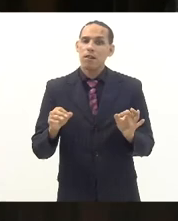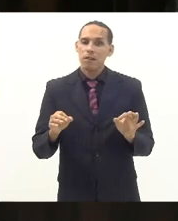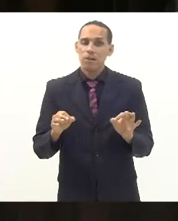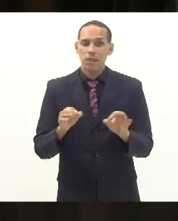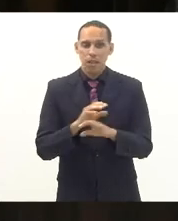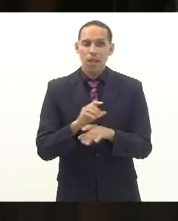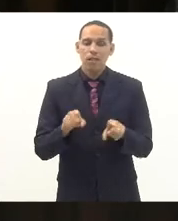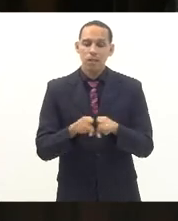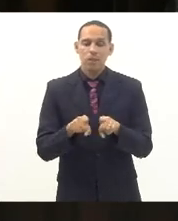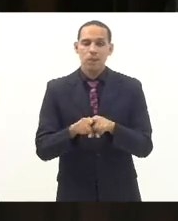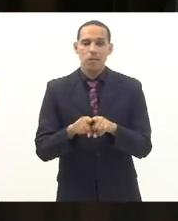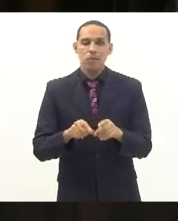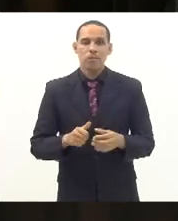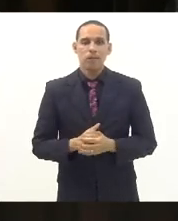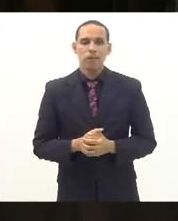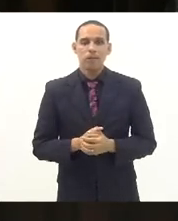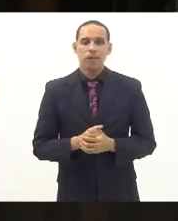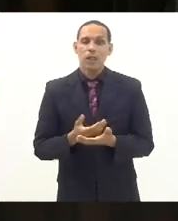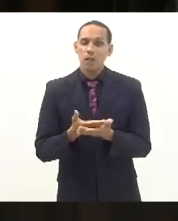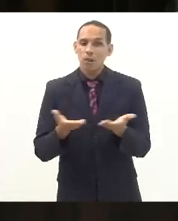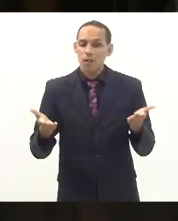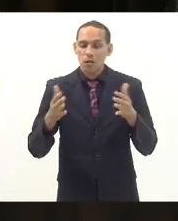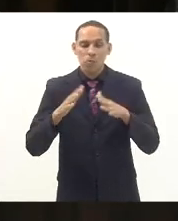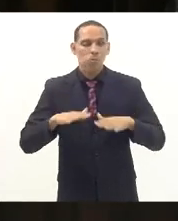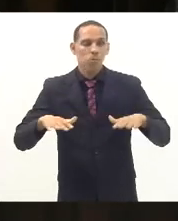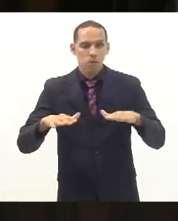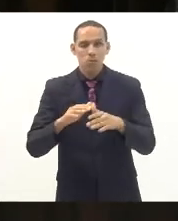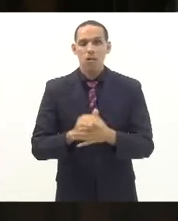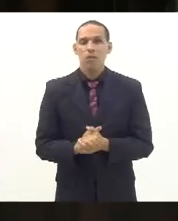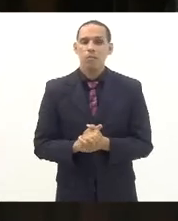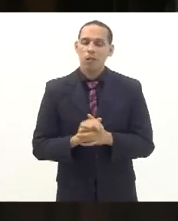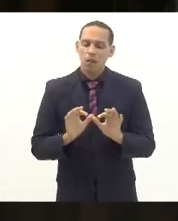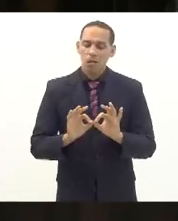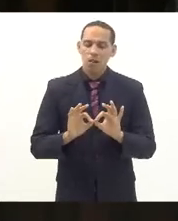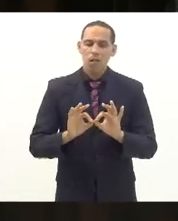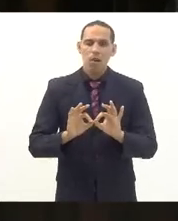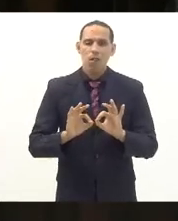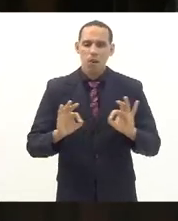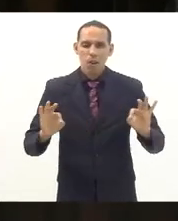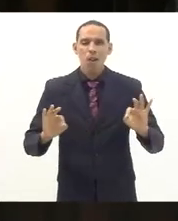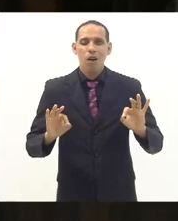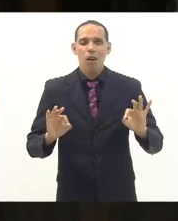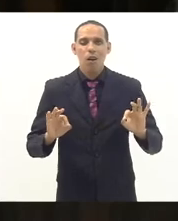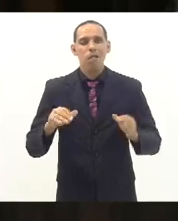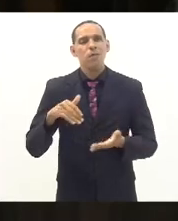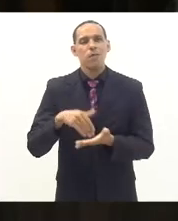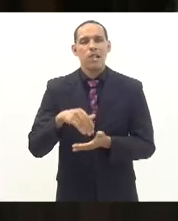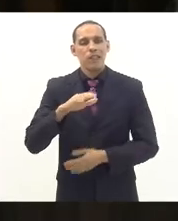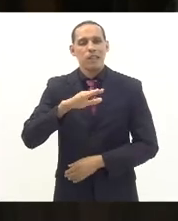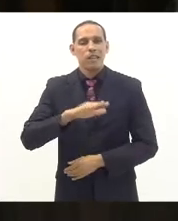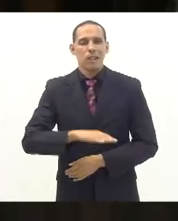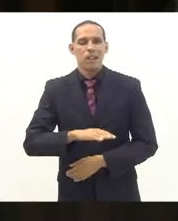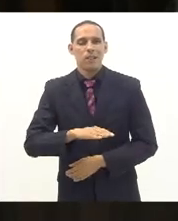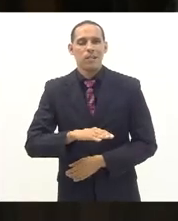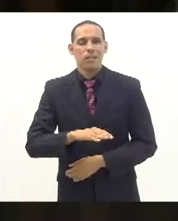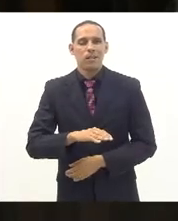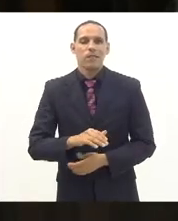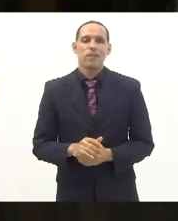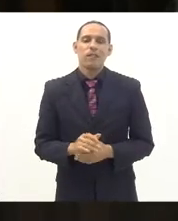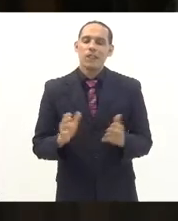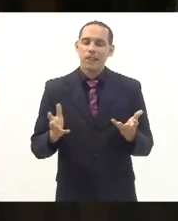é encerrada Tenham todos uma ótima final ótimo final de tarde um excelente